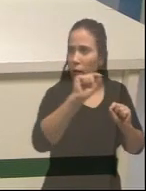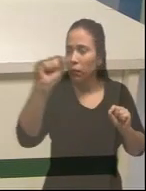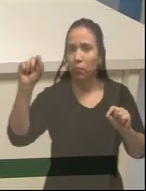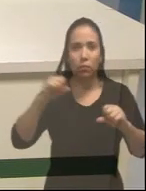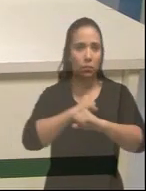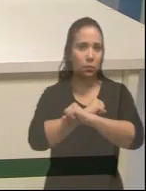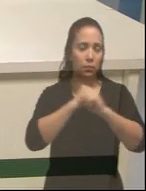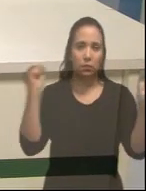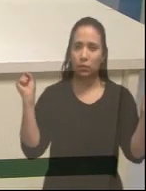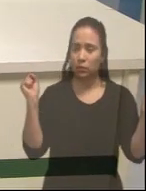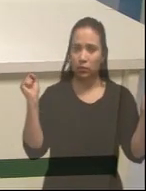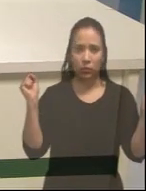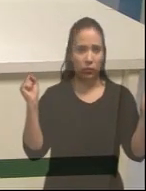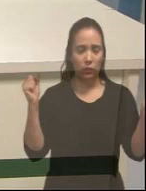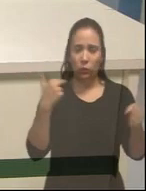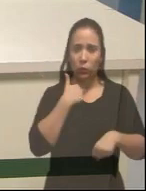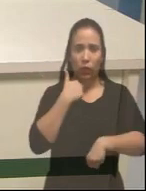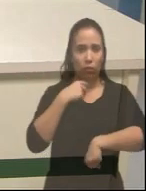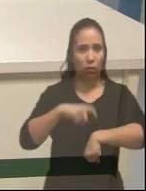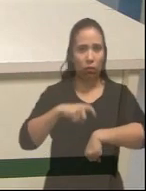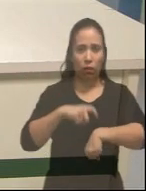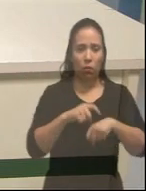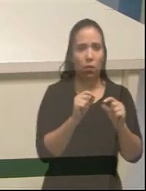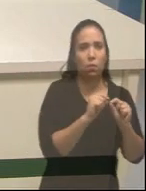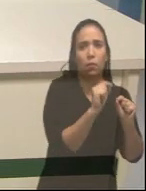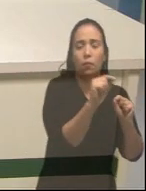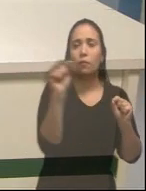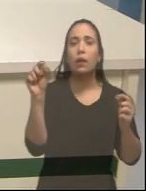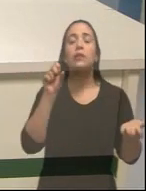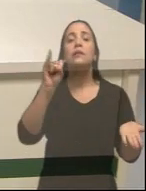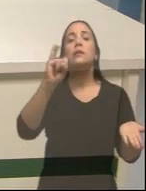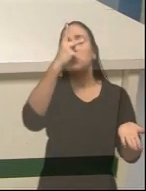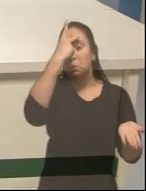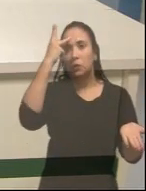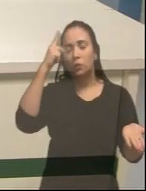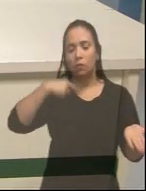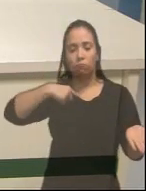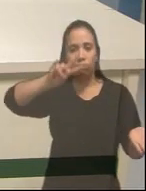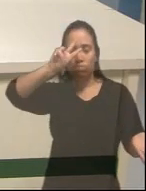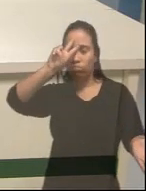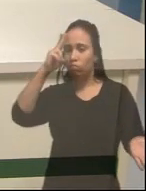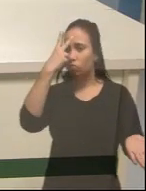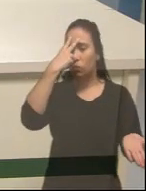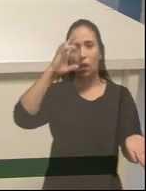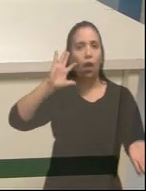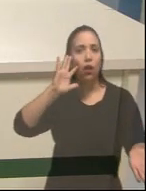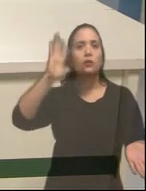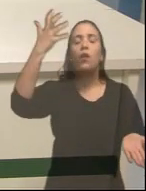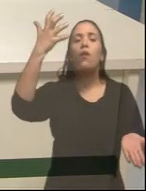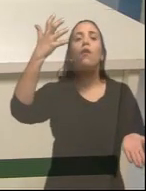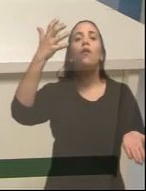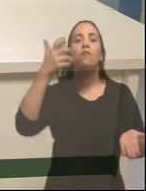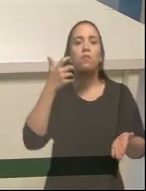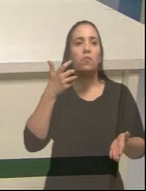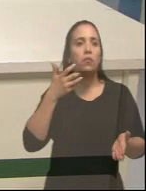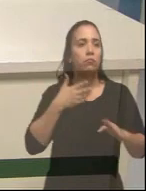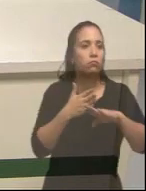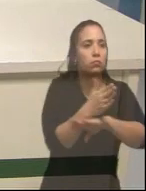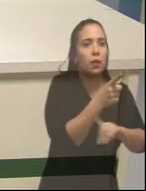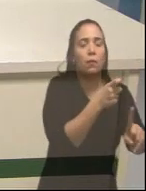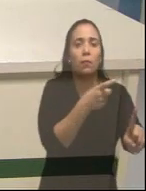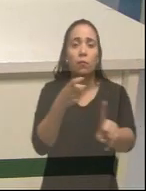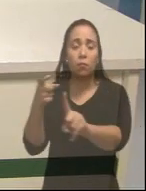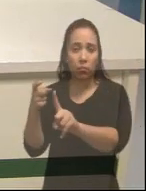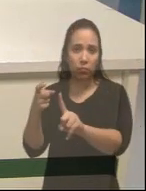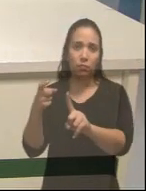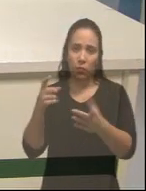estar em todo lugar ao mesmo instante em que um louco pega uma arma e sai atirando, matando pessoas. O que a